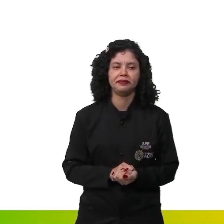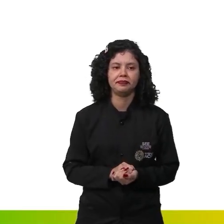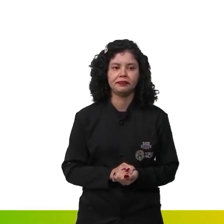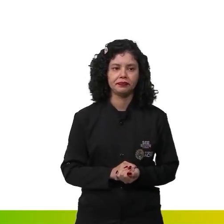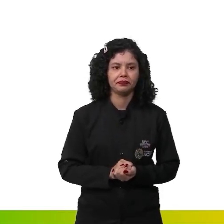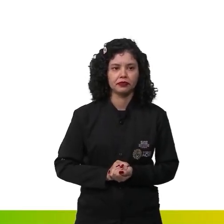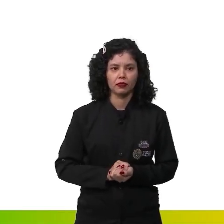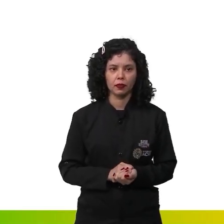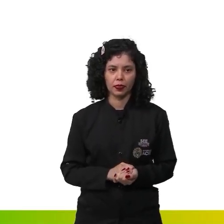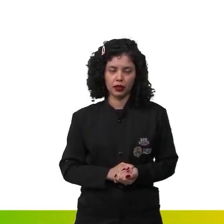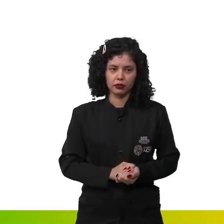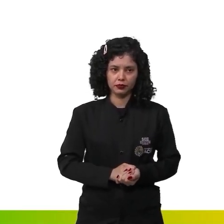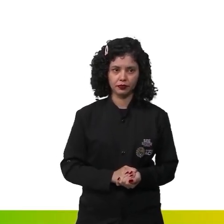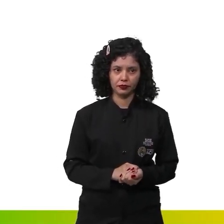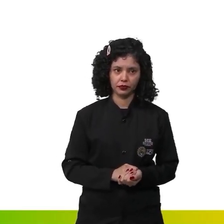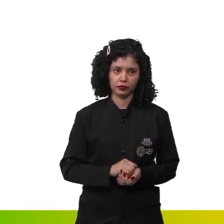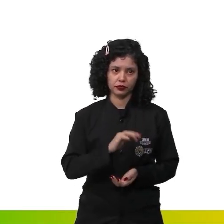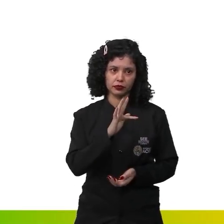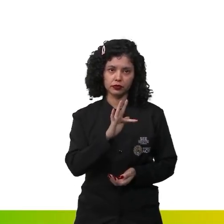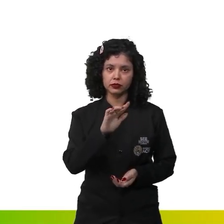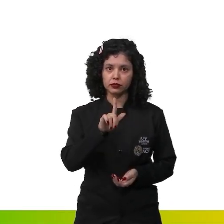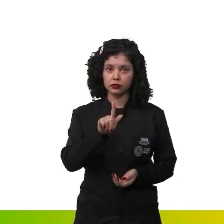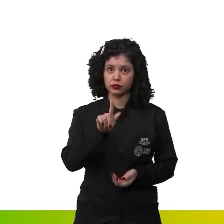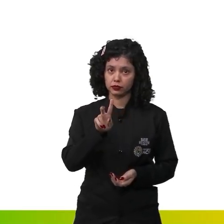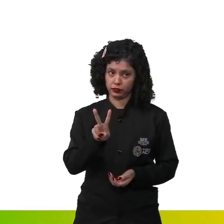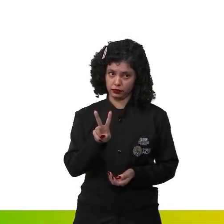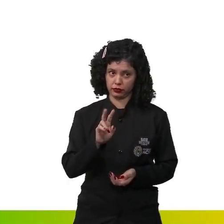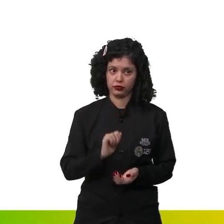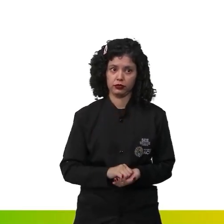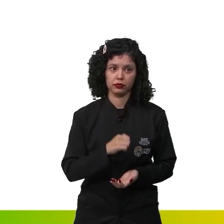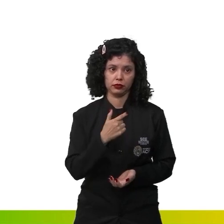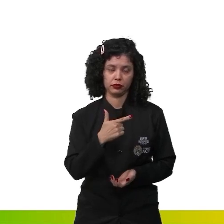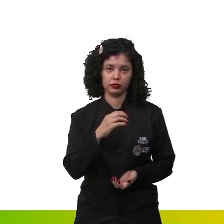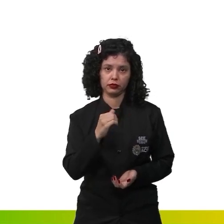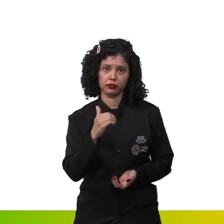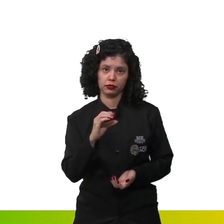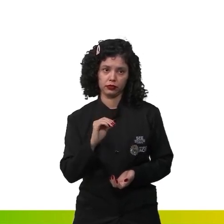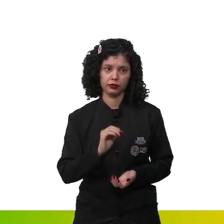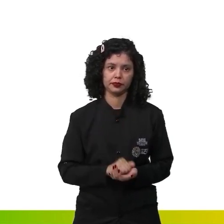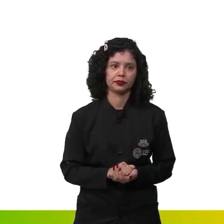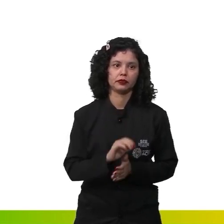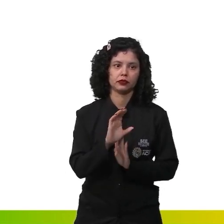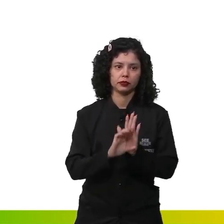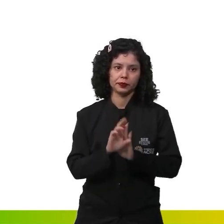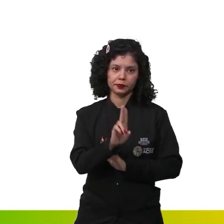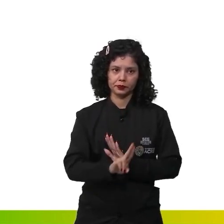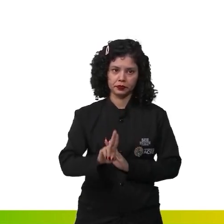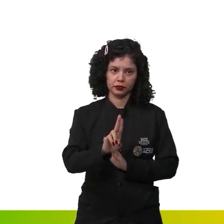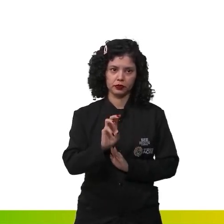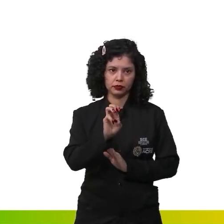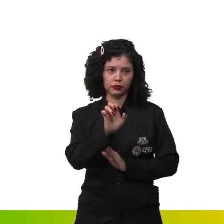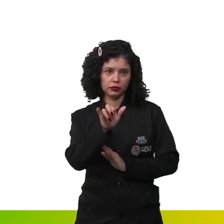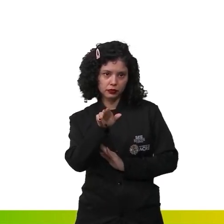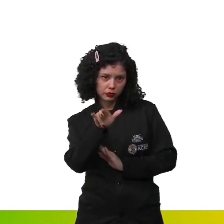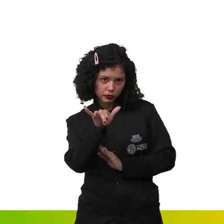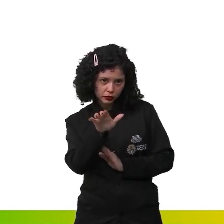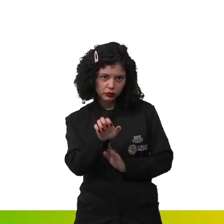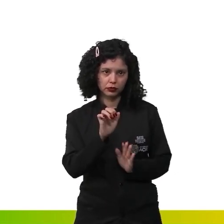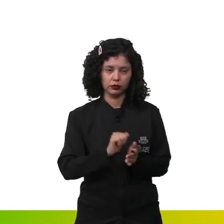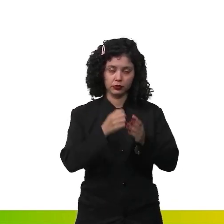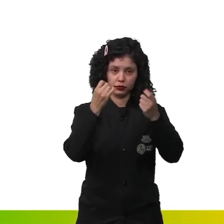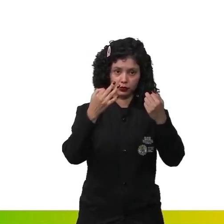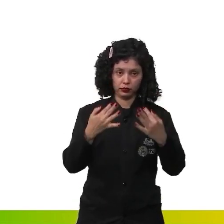Nós temos aqui uma questão da FGV em 2010. O conceito usado por Emile